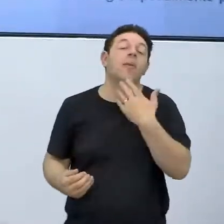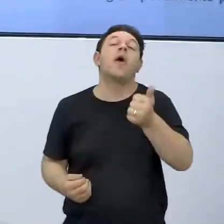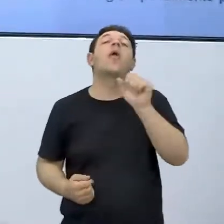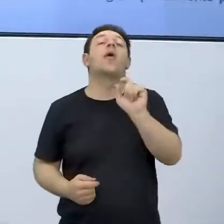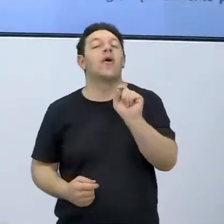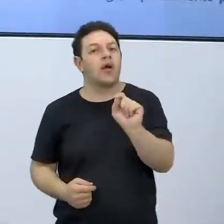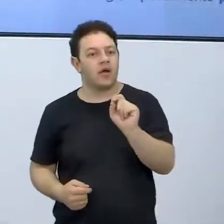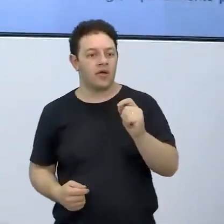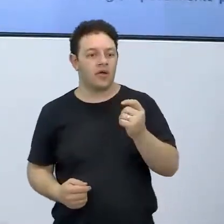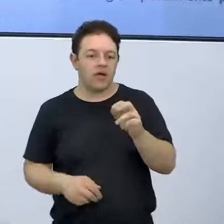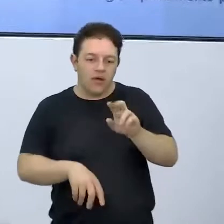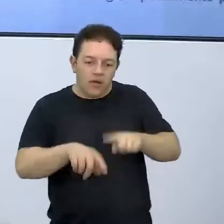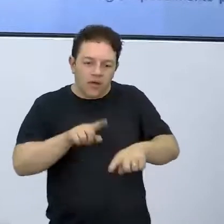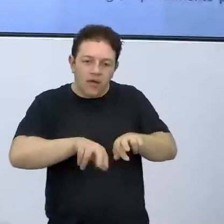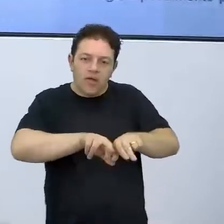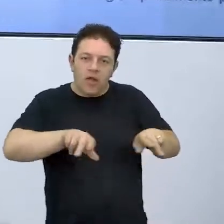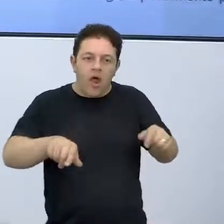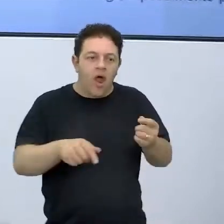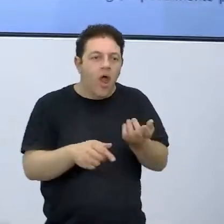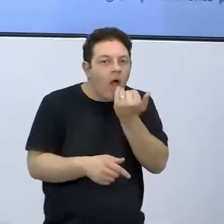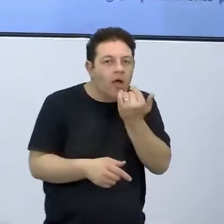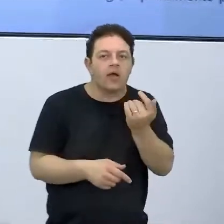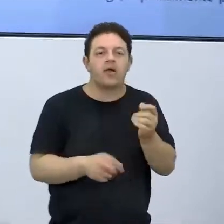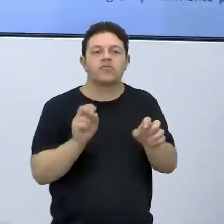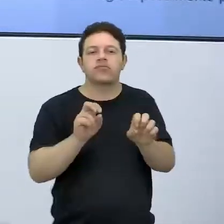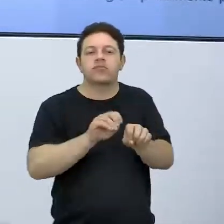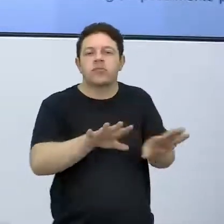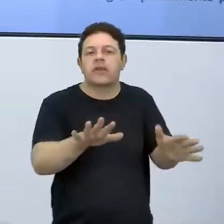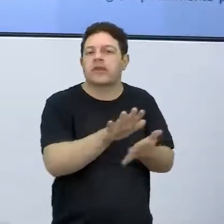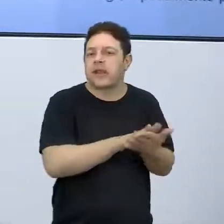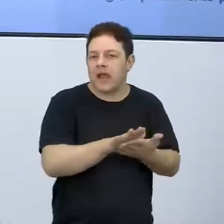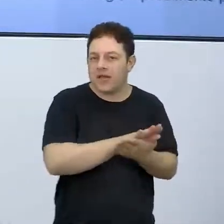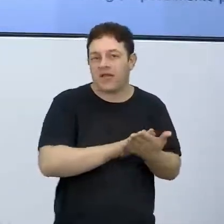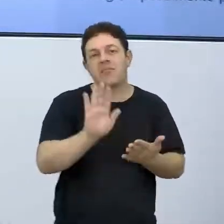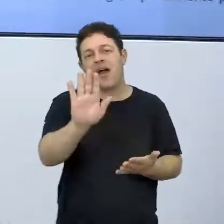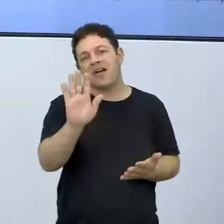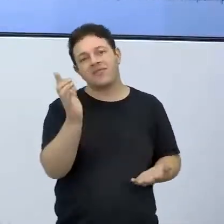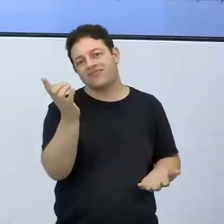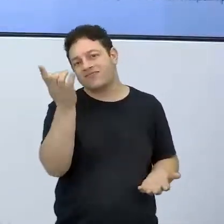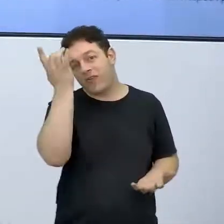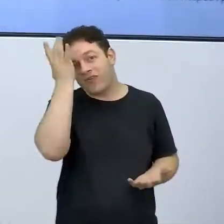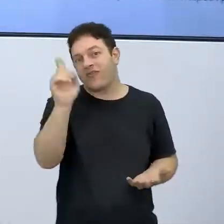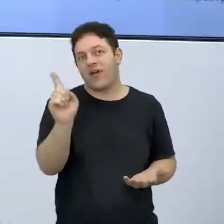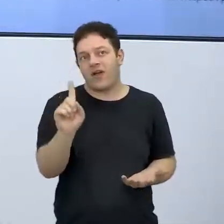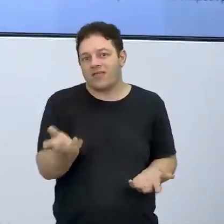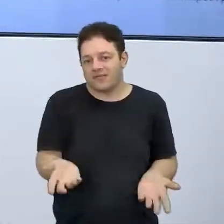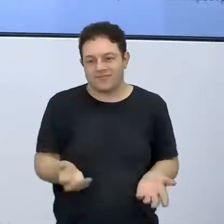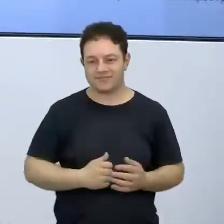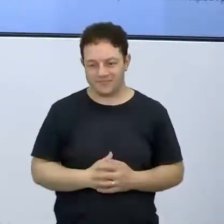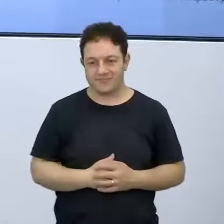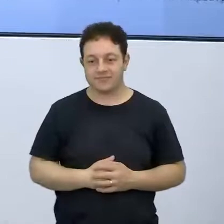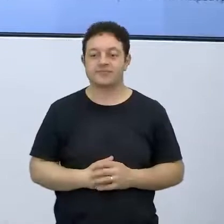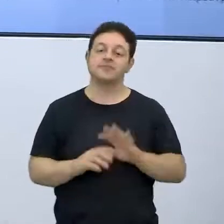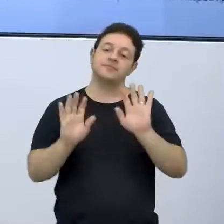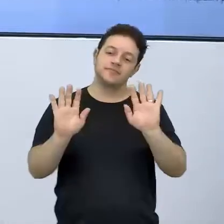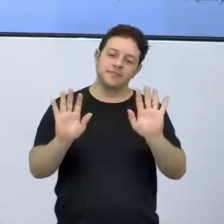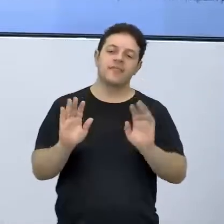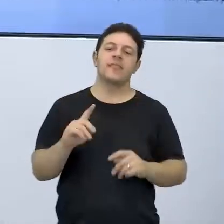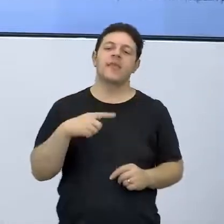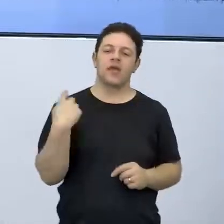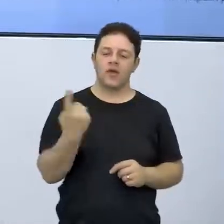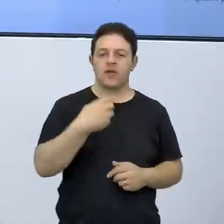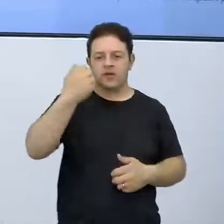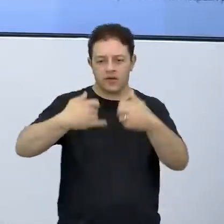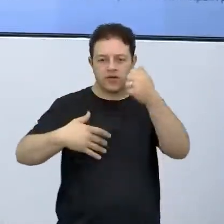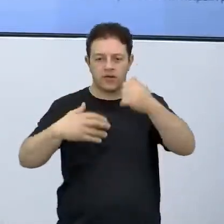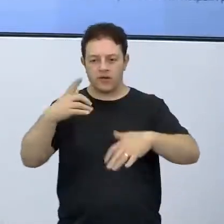produtos saudáveis, livres de contaminantes. Mas nem sempre é assim. E aí então, quando a gente fala